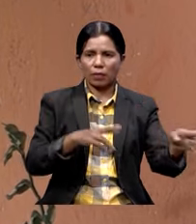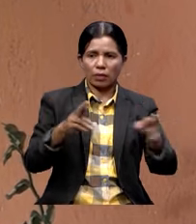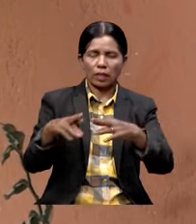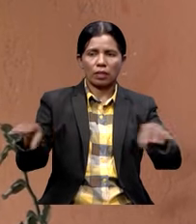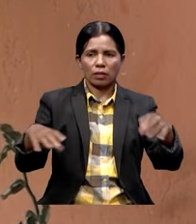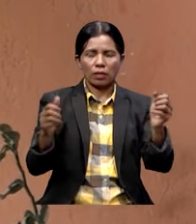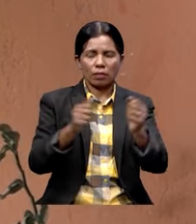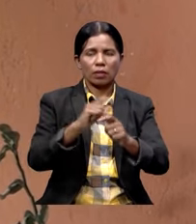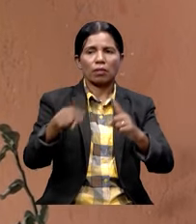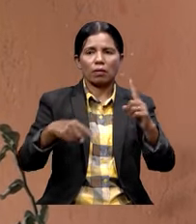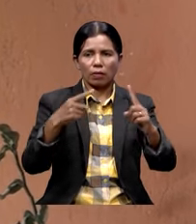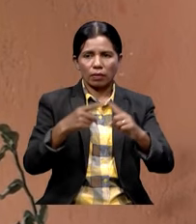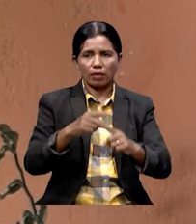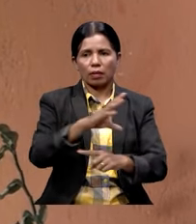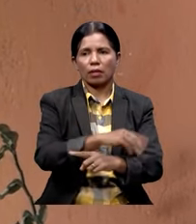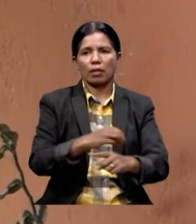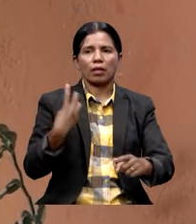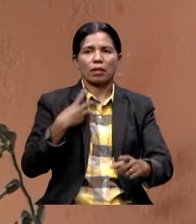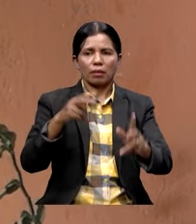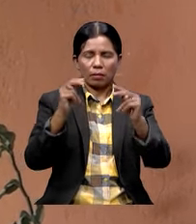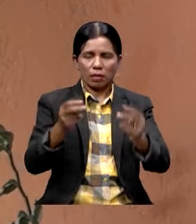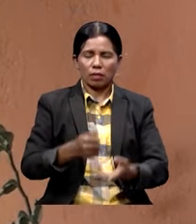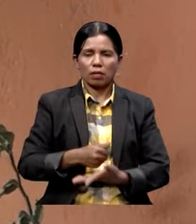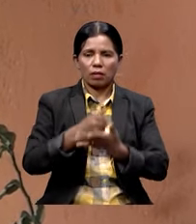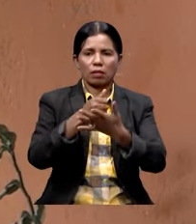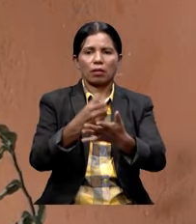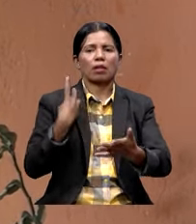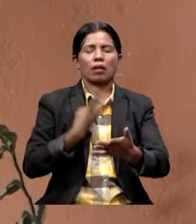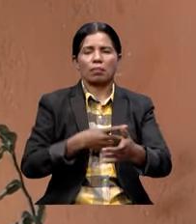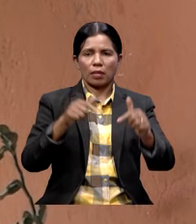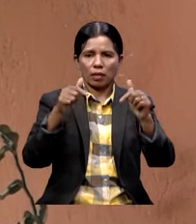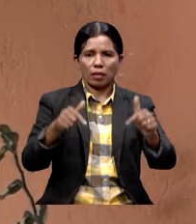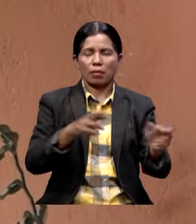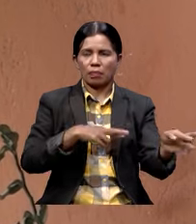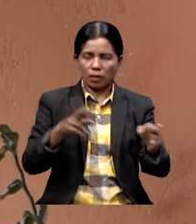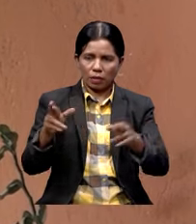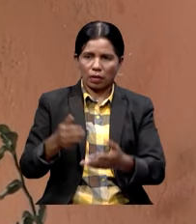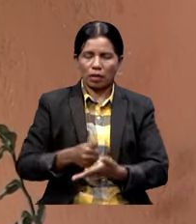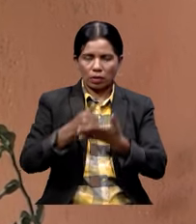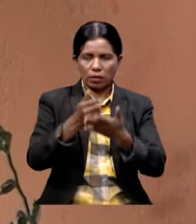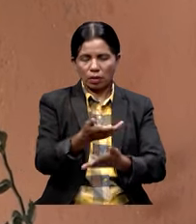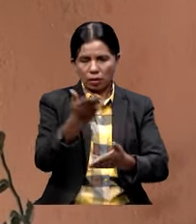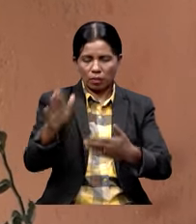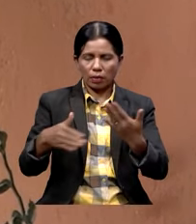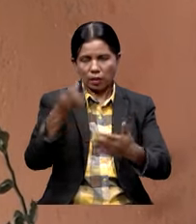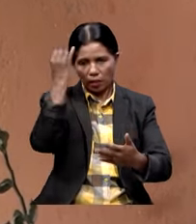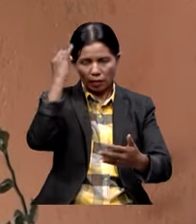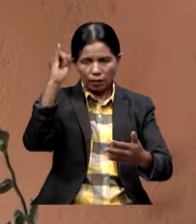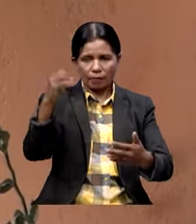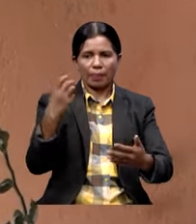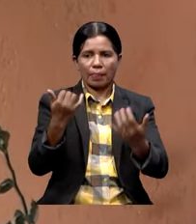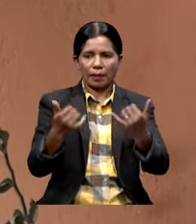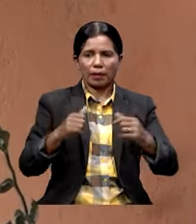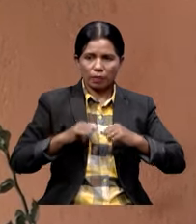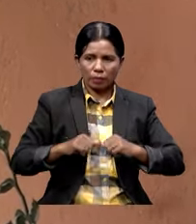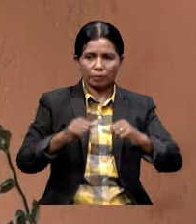com a ira de general precisar de a minha apoio, a minha né, a mim pronto a te apoio e te boa minha ideia, a tu né,